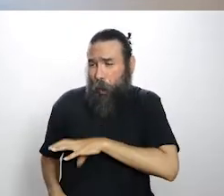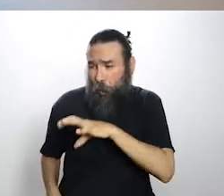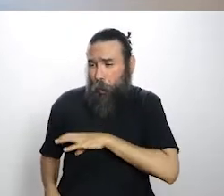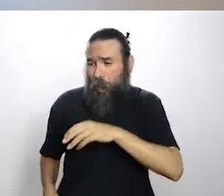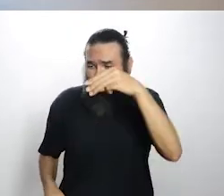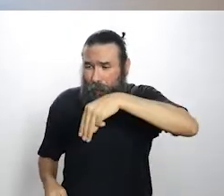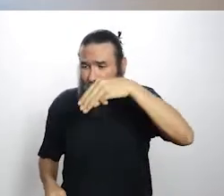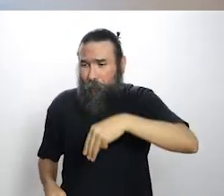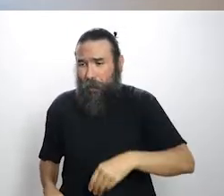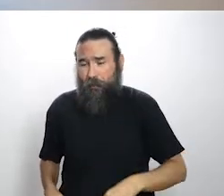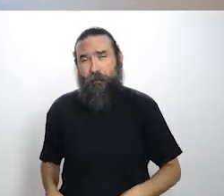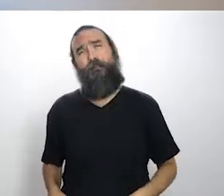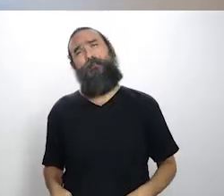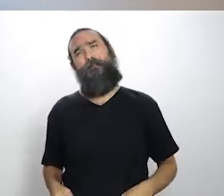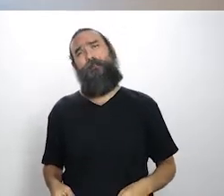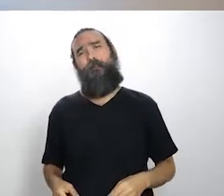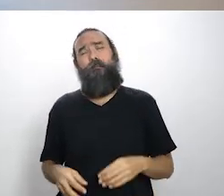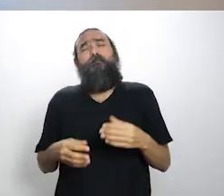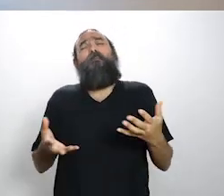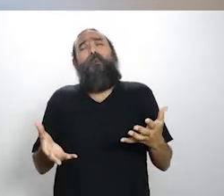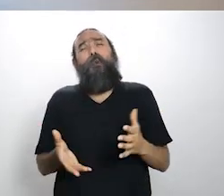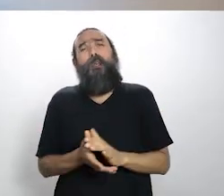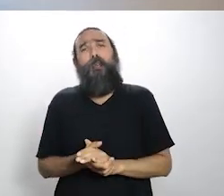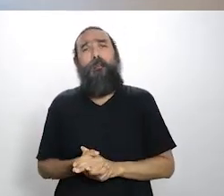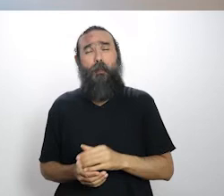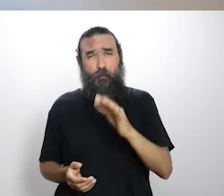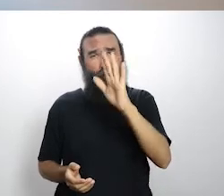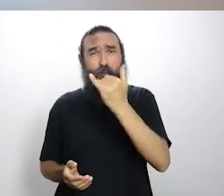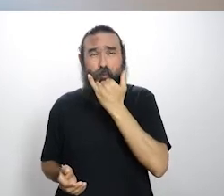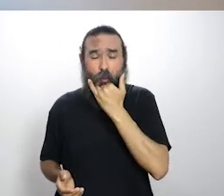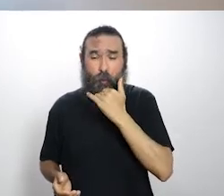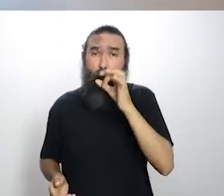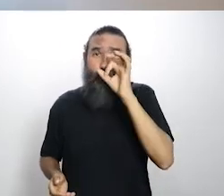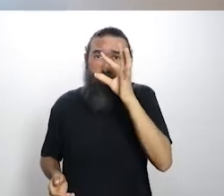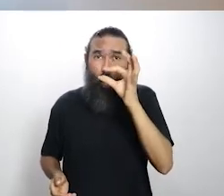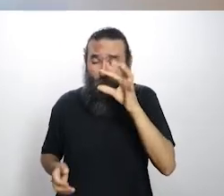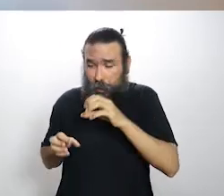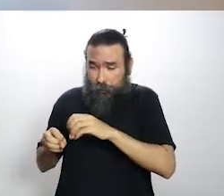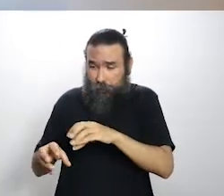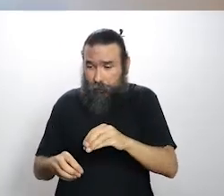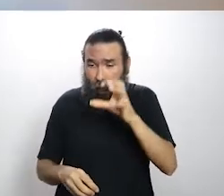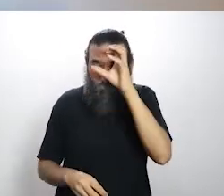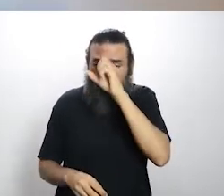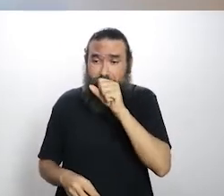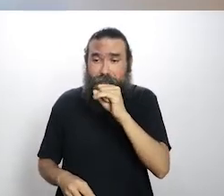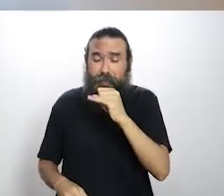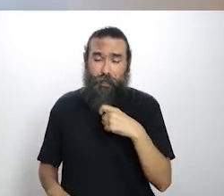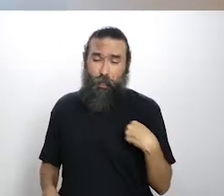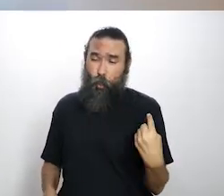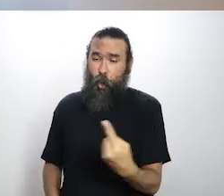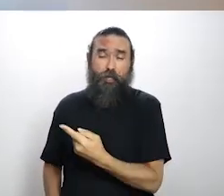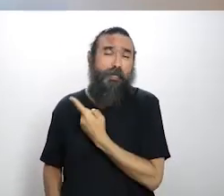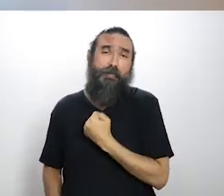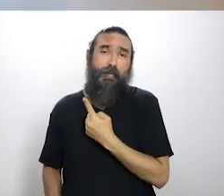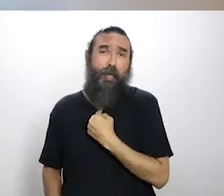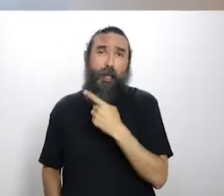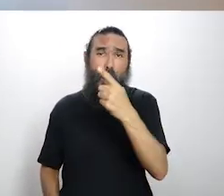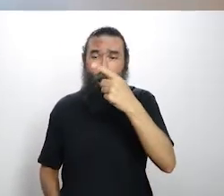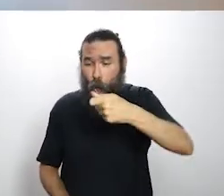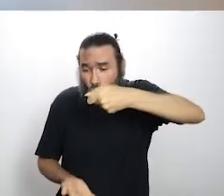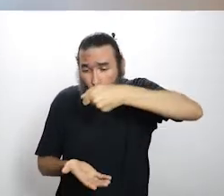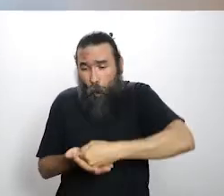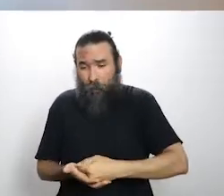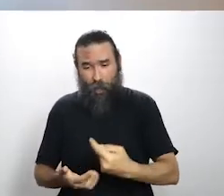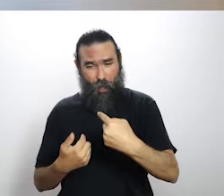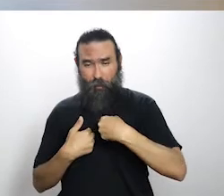modo. Mas se a gente não quiser e quiser, por exemplo, fazer confecção de tambor, isso